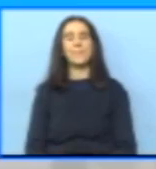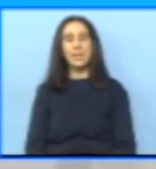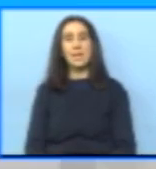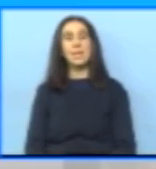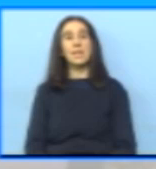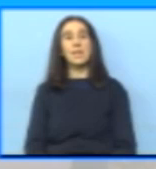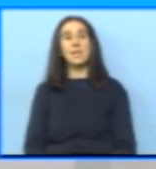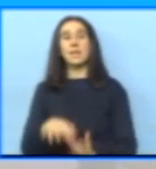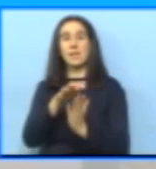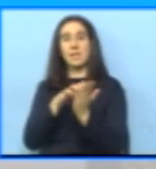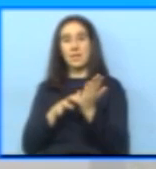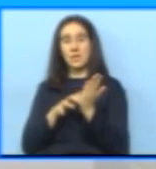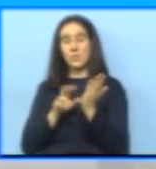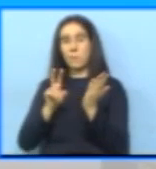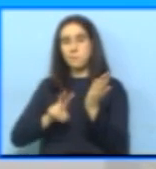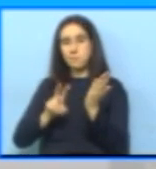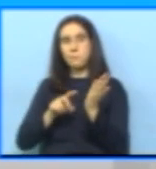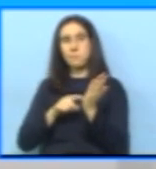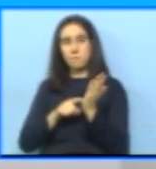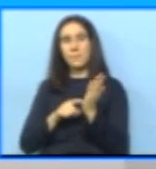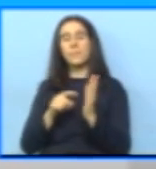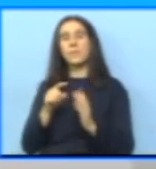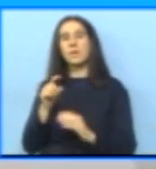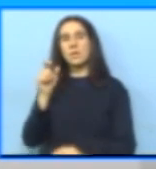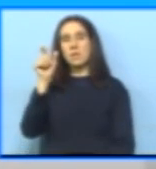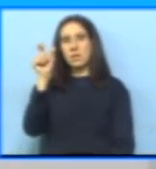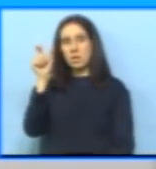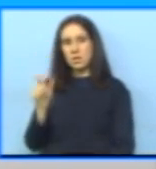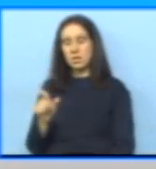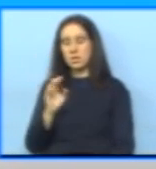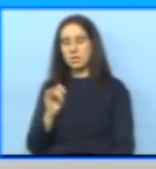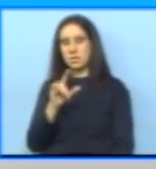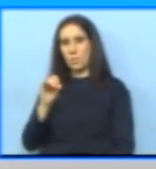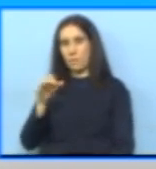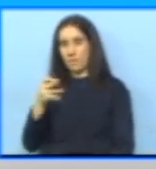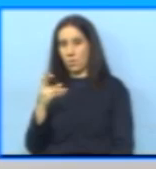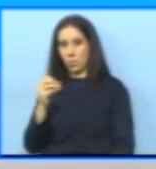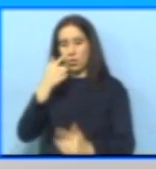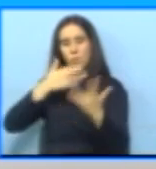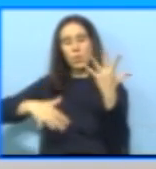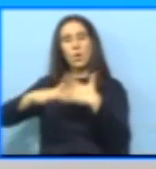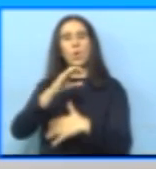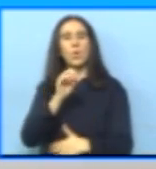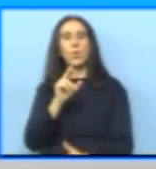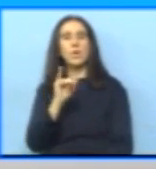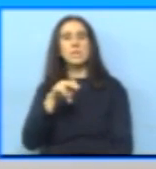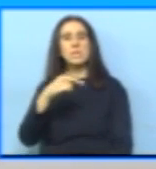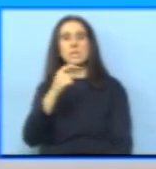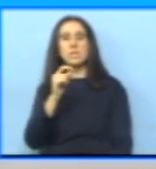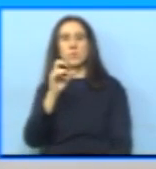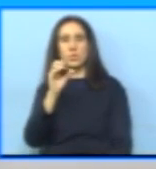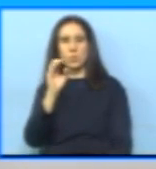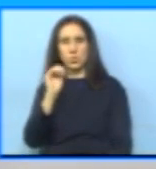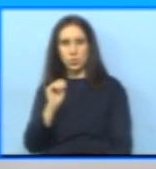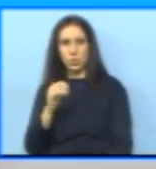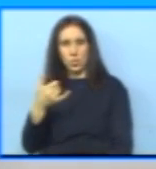leitura, na Epístola de São Paulo aos Coríntios, no capítulo 2, onde o próprio São Paulo se apresenta e valoriza não a sabedoria humana, mas o